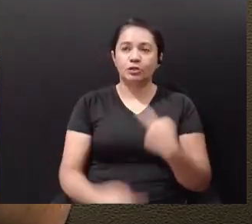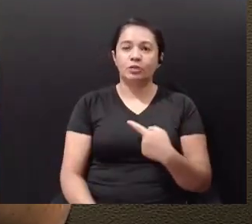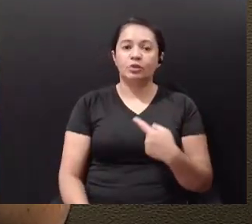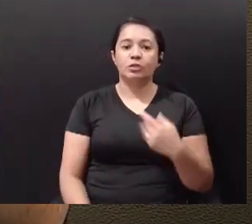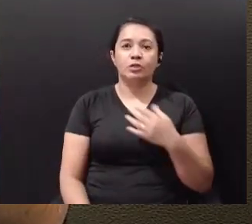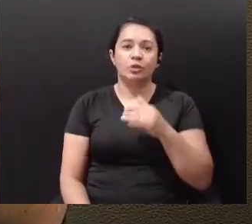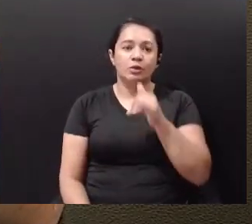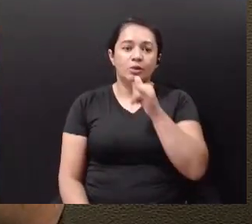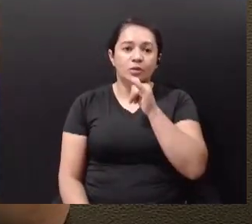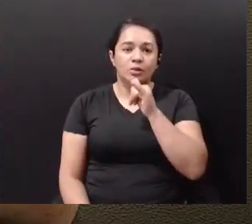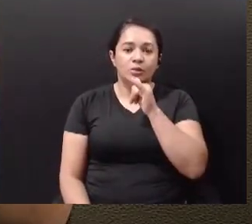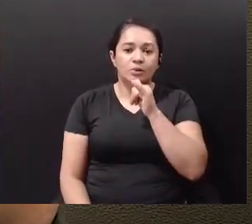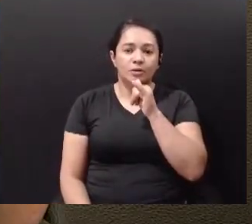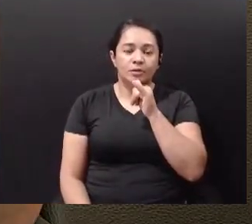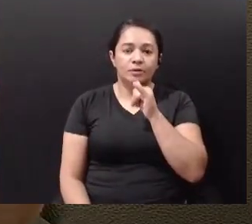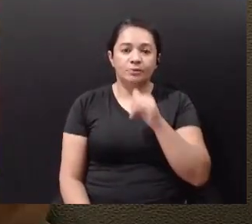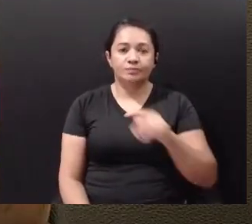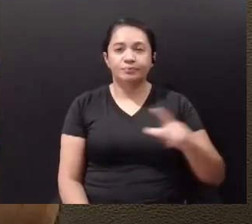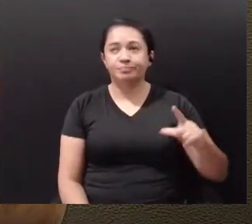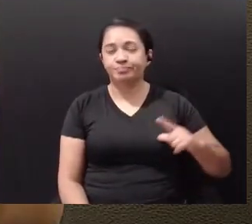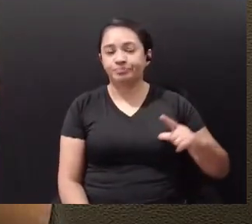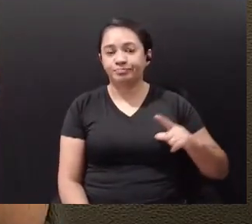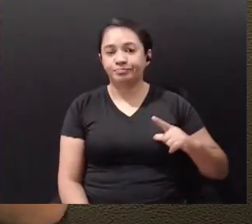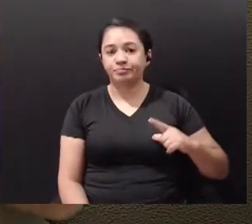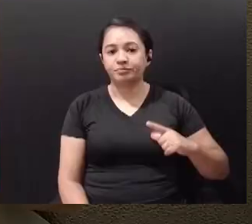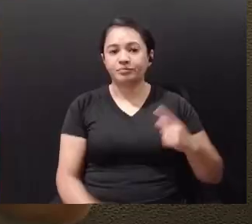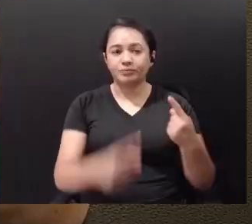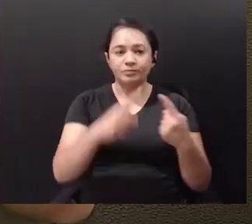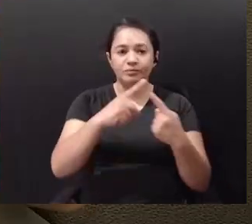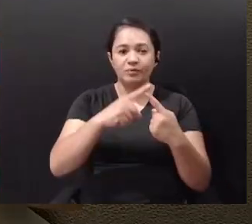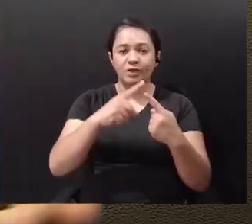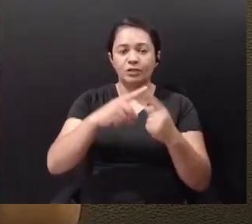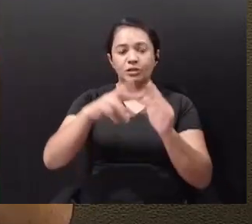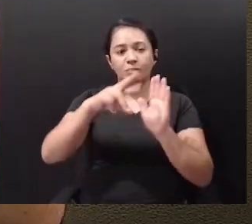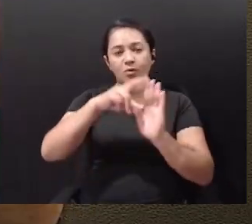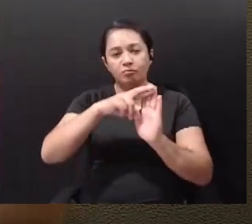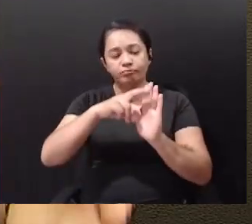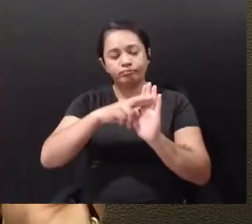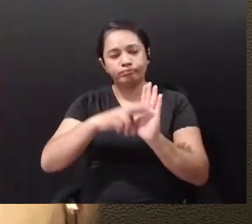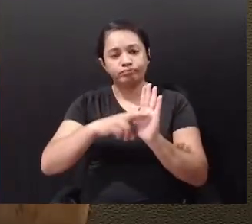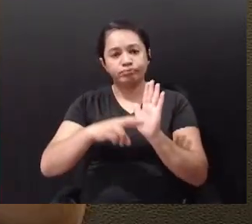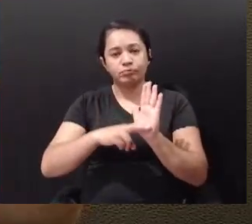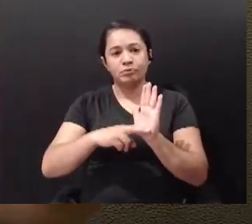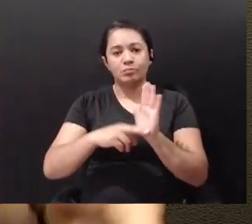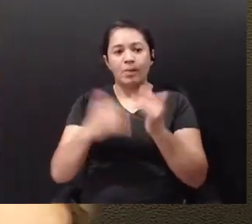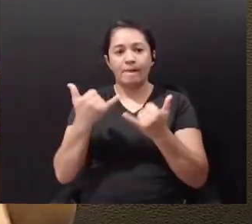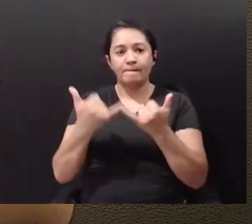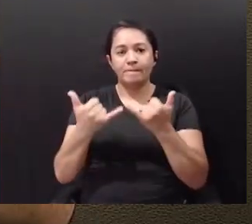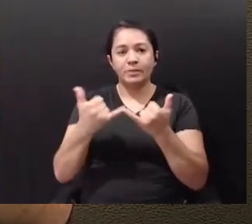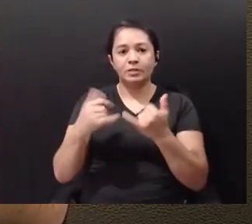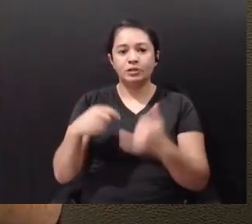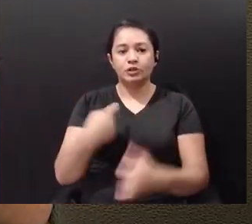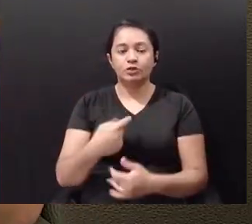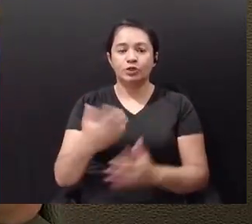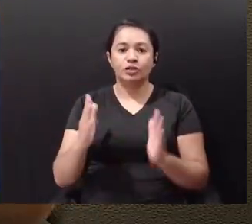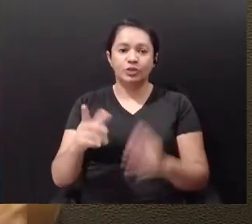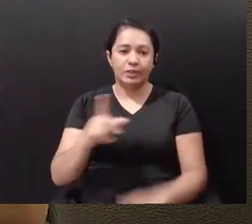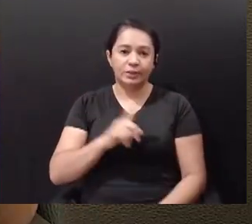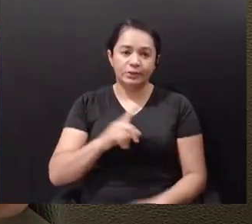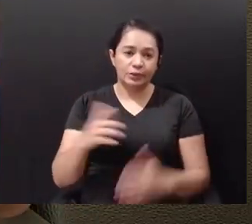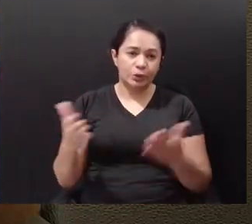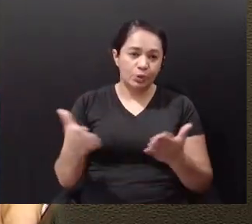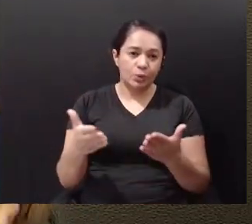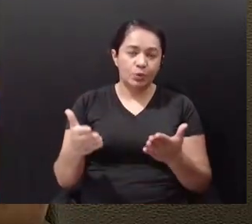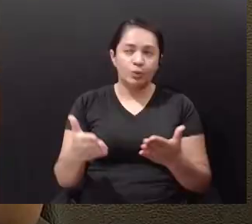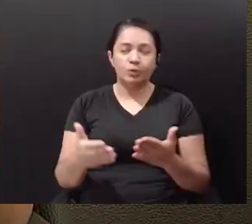a ter tipos normativos, né, a ter normas mais parecidas com as que a gente tem hoje, então